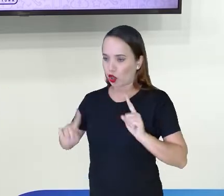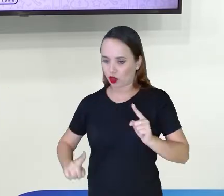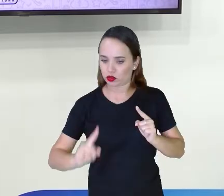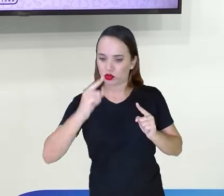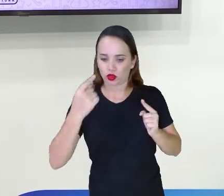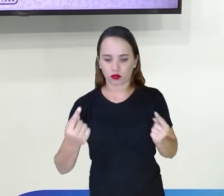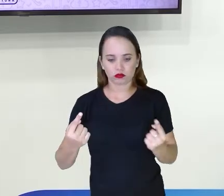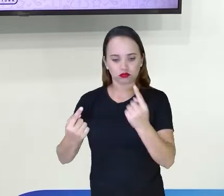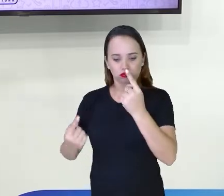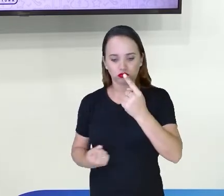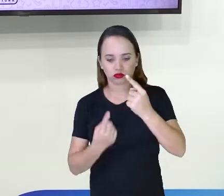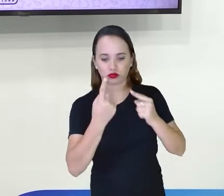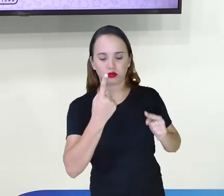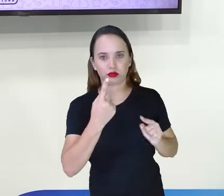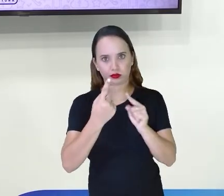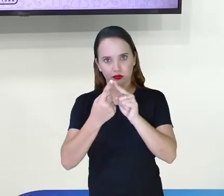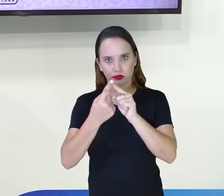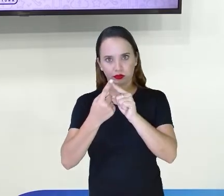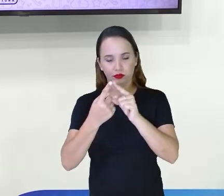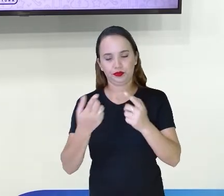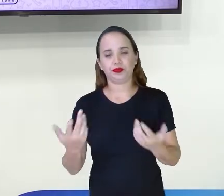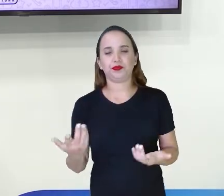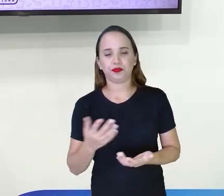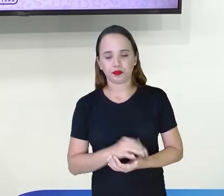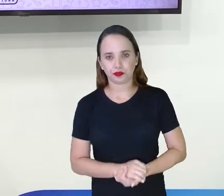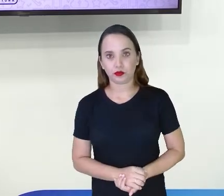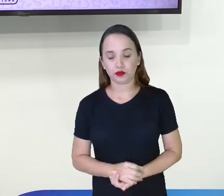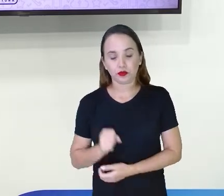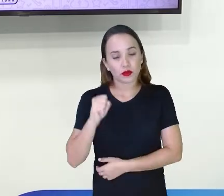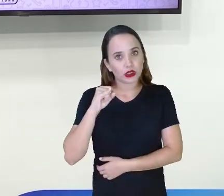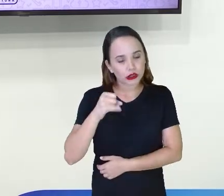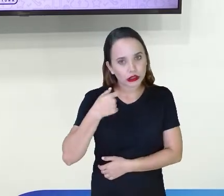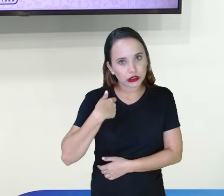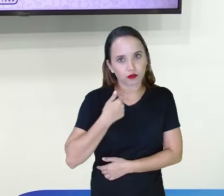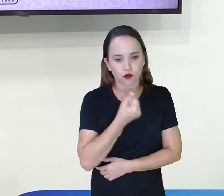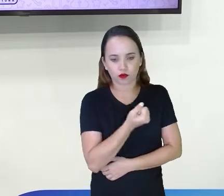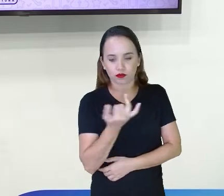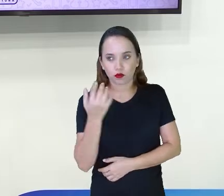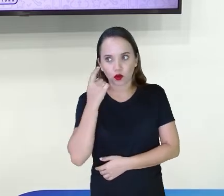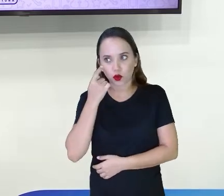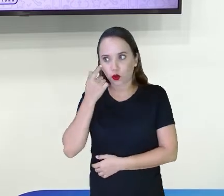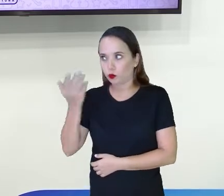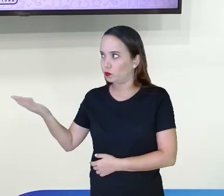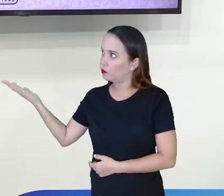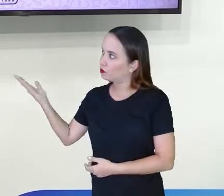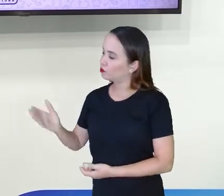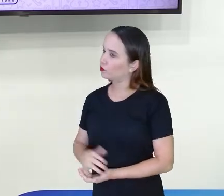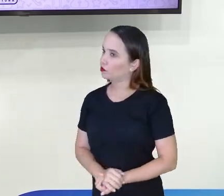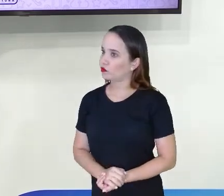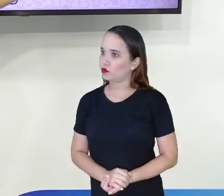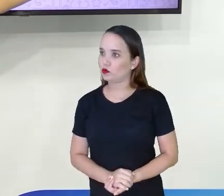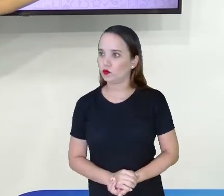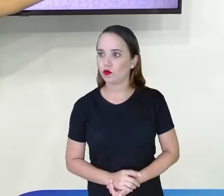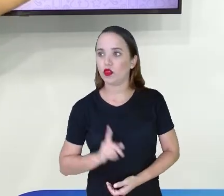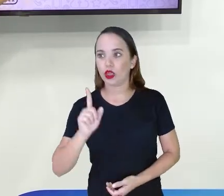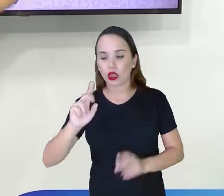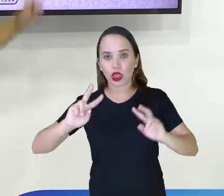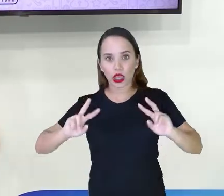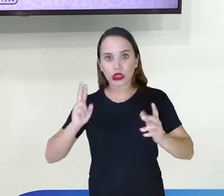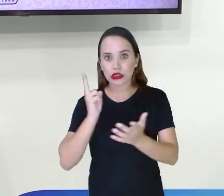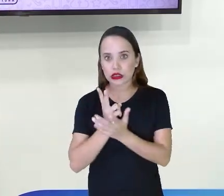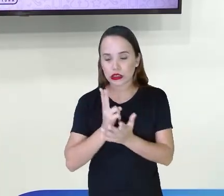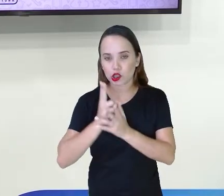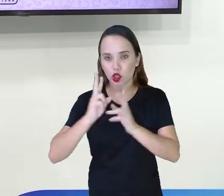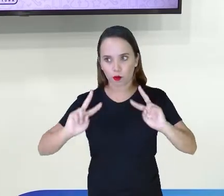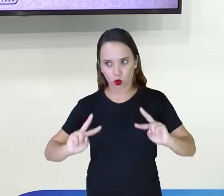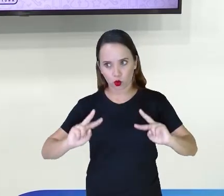segmentos de reta aqui. Que se eu contar, será o dobro das